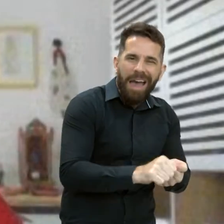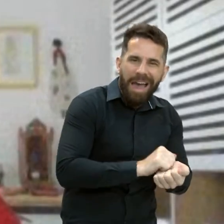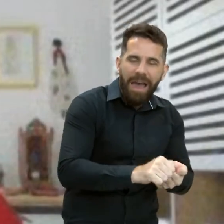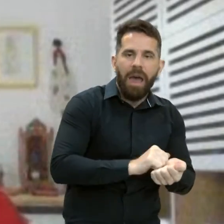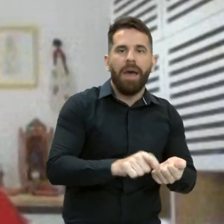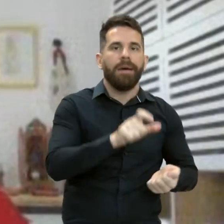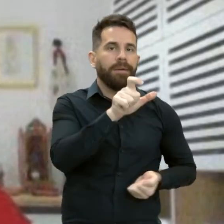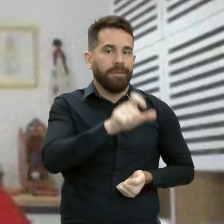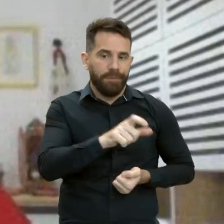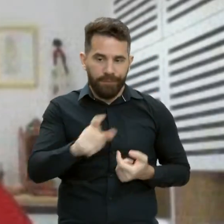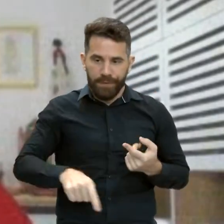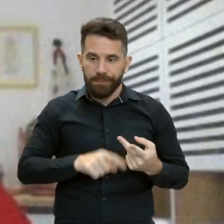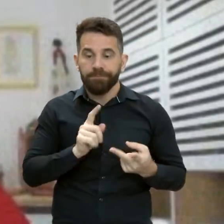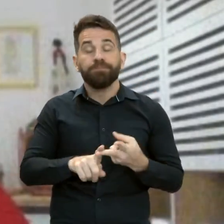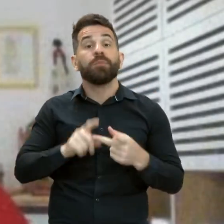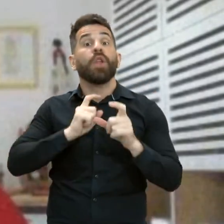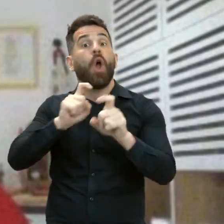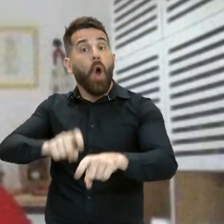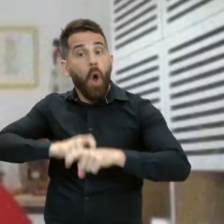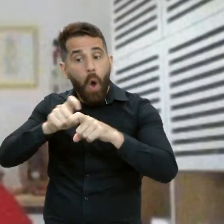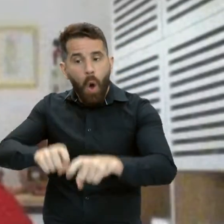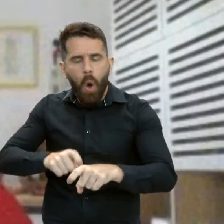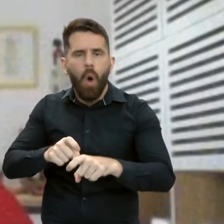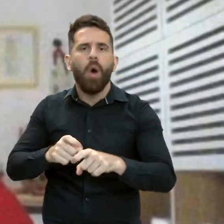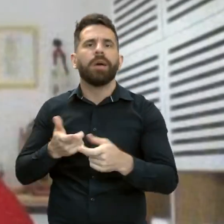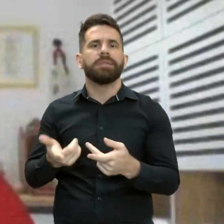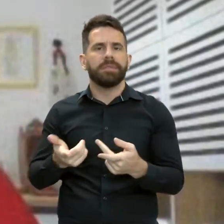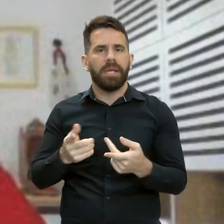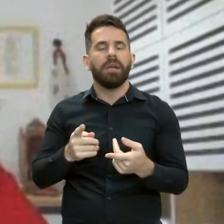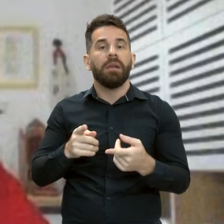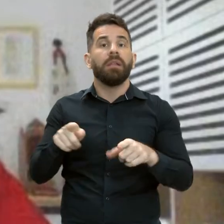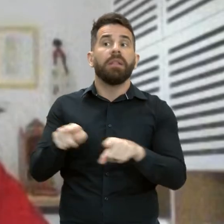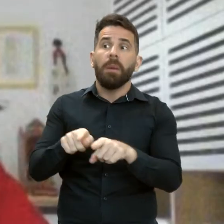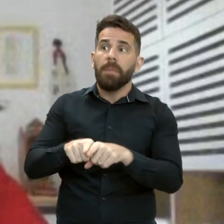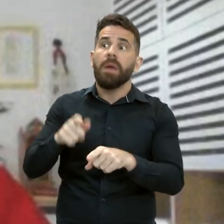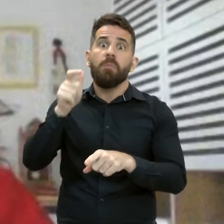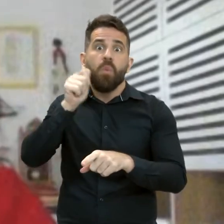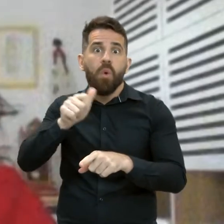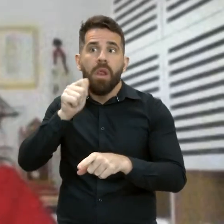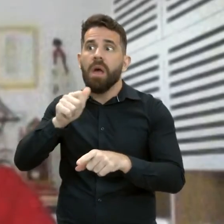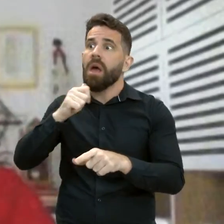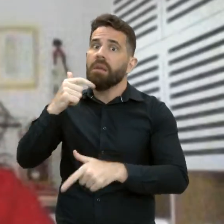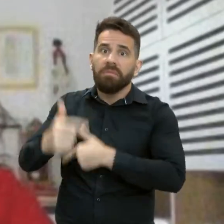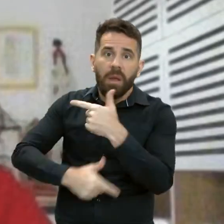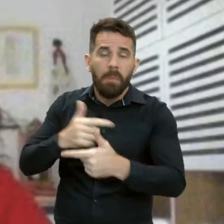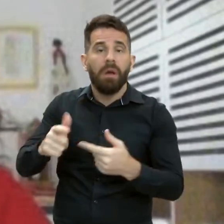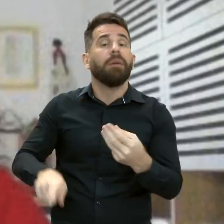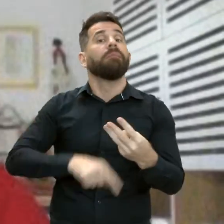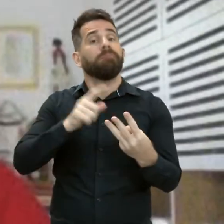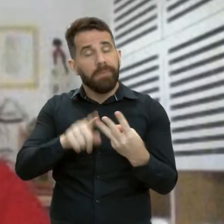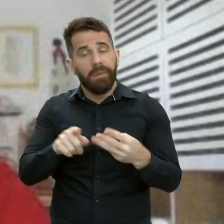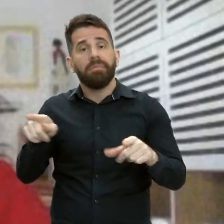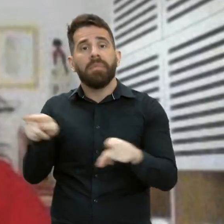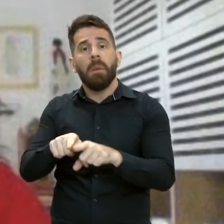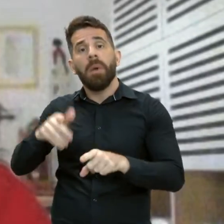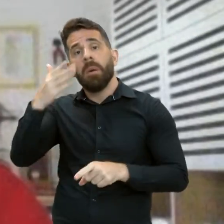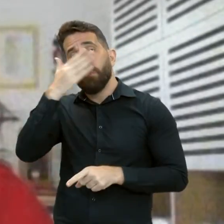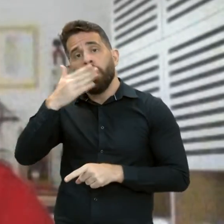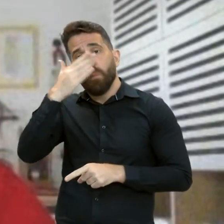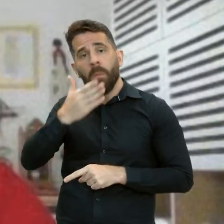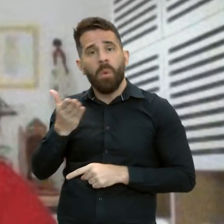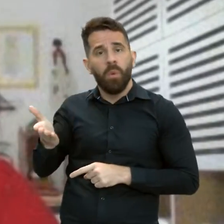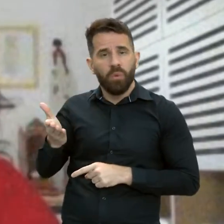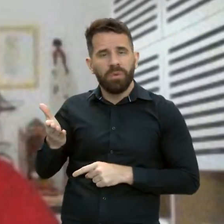mulher do campo, né? E a essa mulher também que é a prostituta, que ela diz que é a